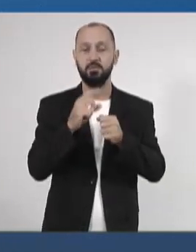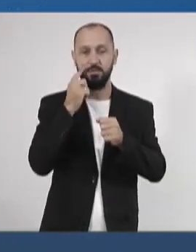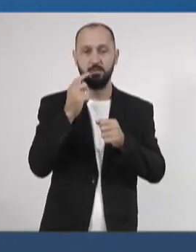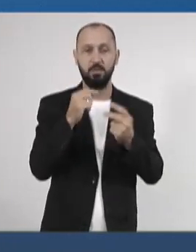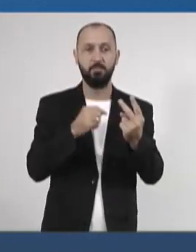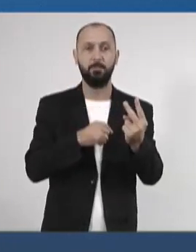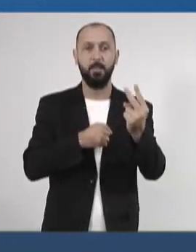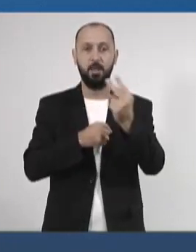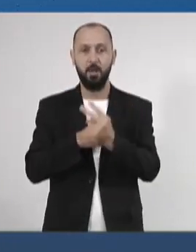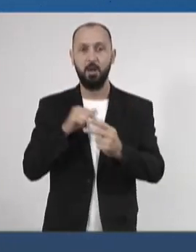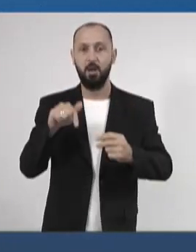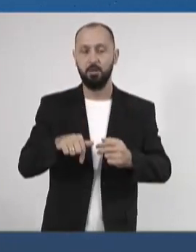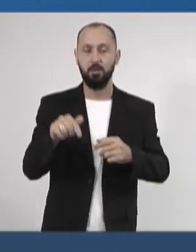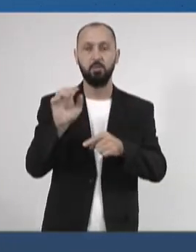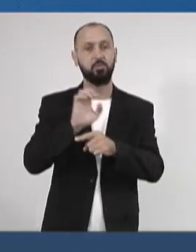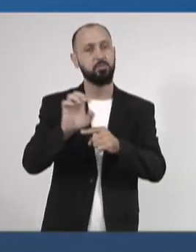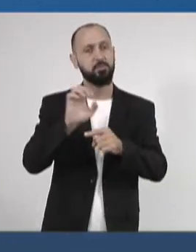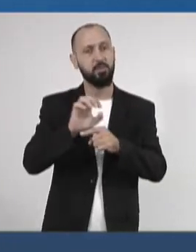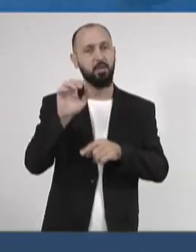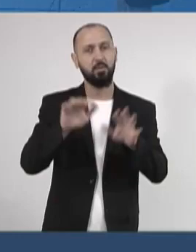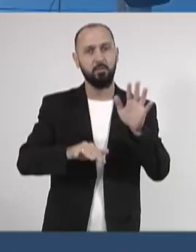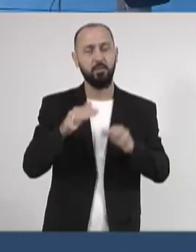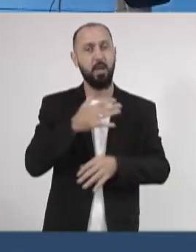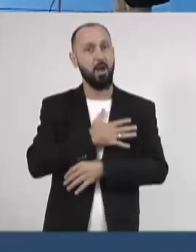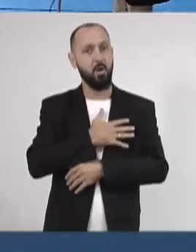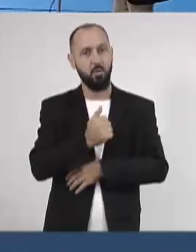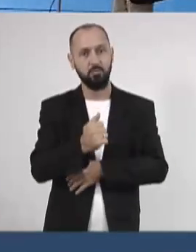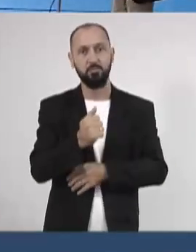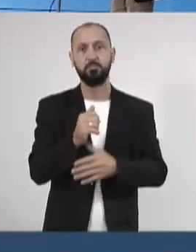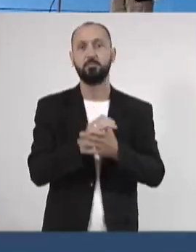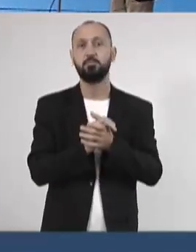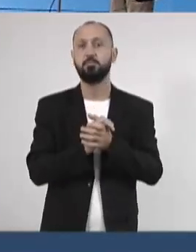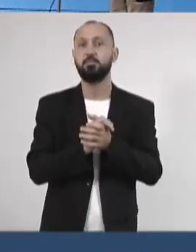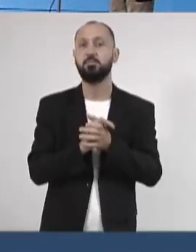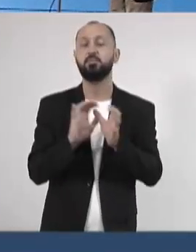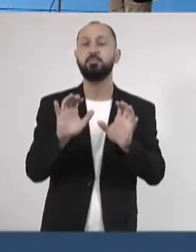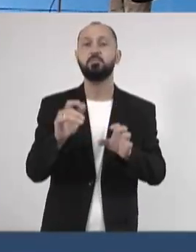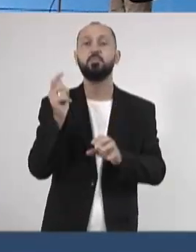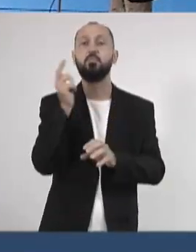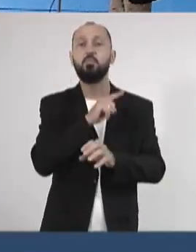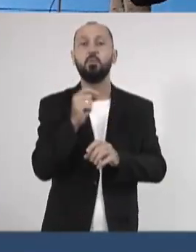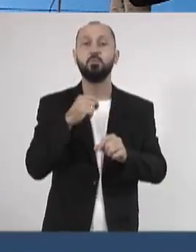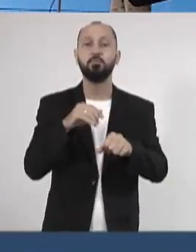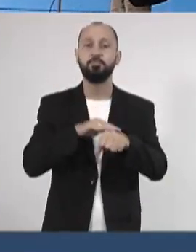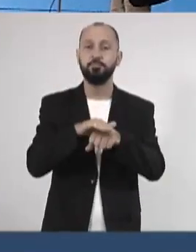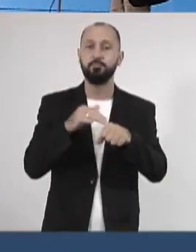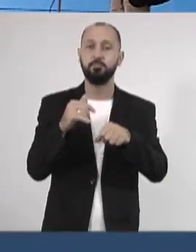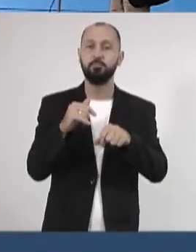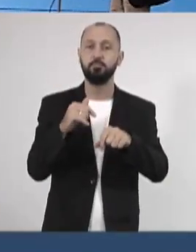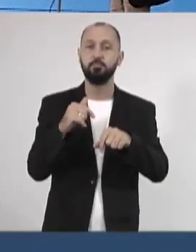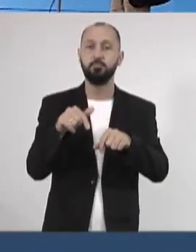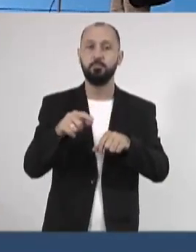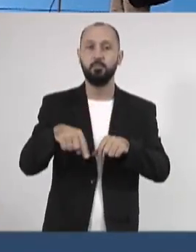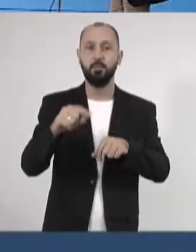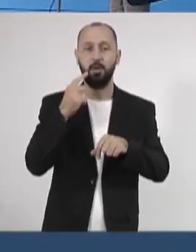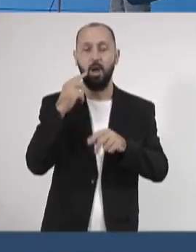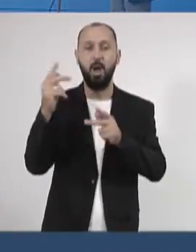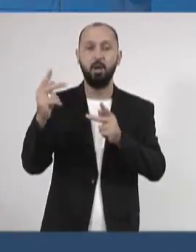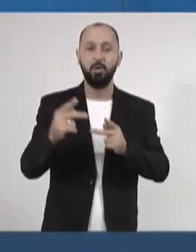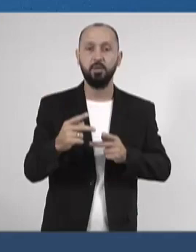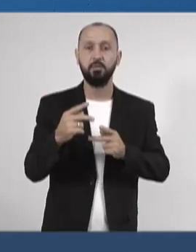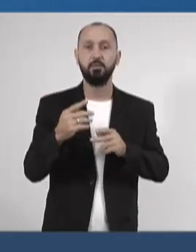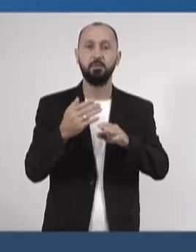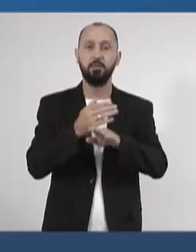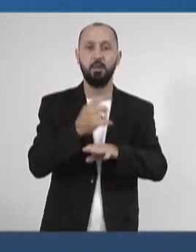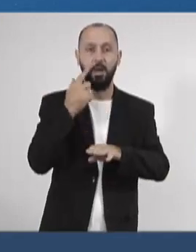visita, presidente, aqui ao Estado em agosto, de forma que a gente possa ir sem atividades aqui,